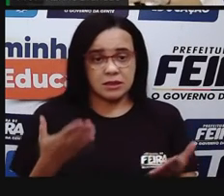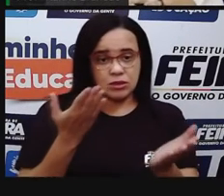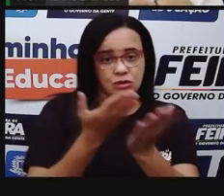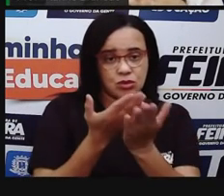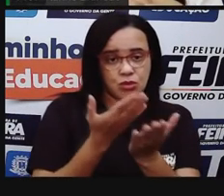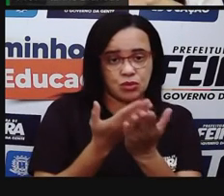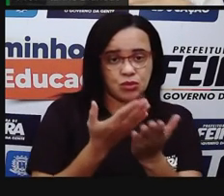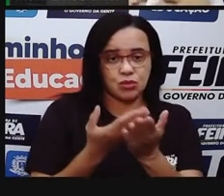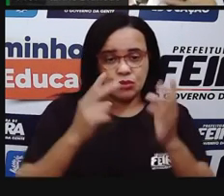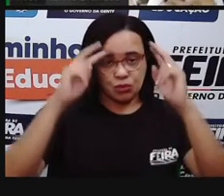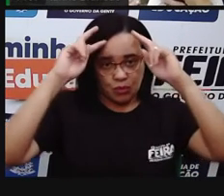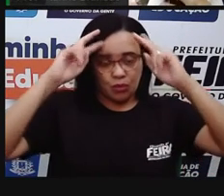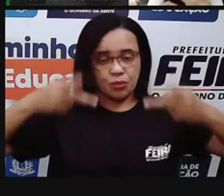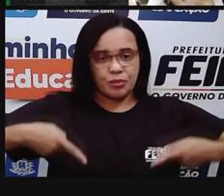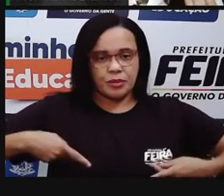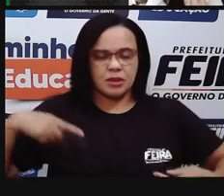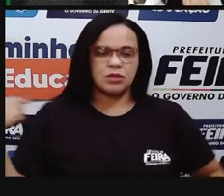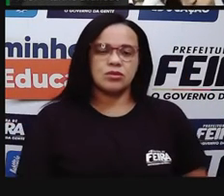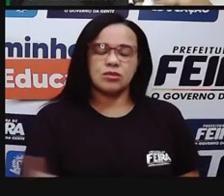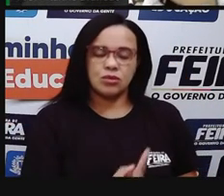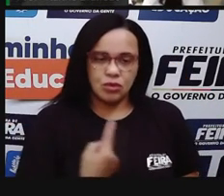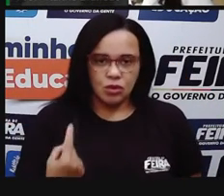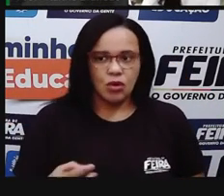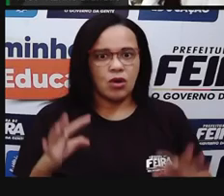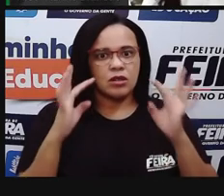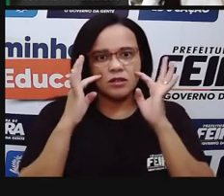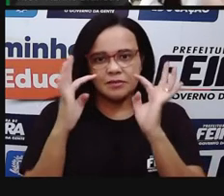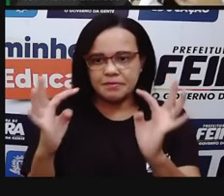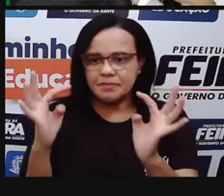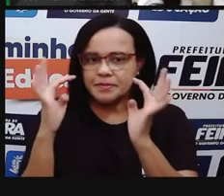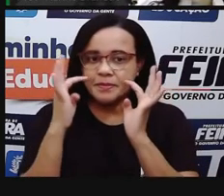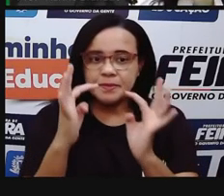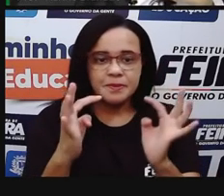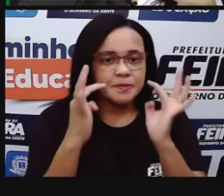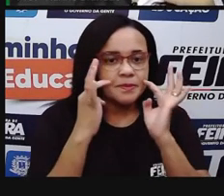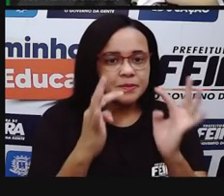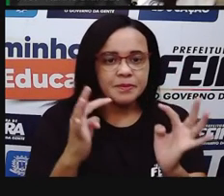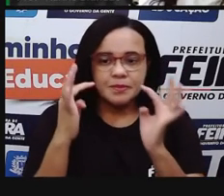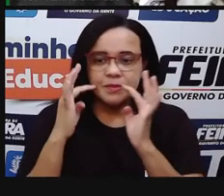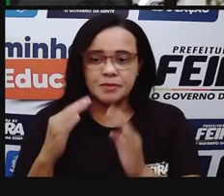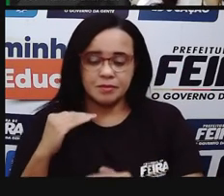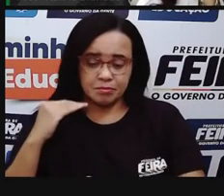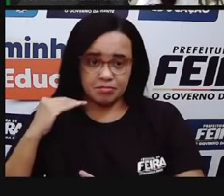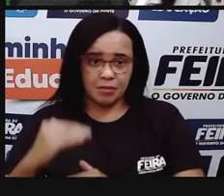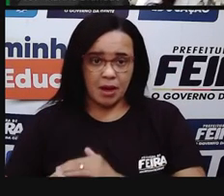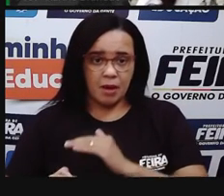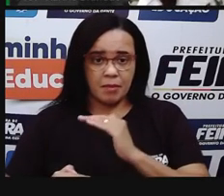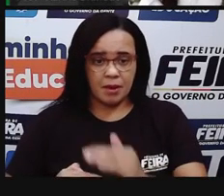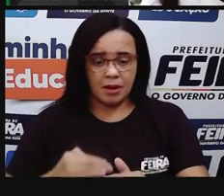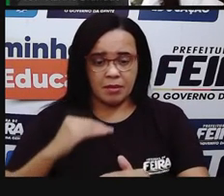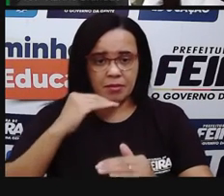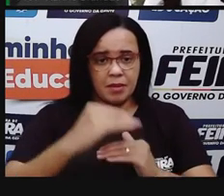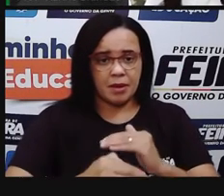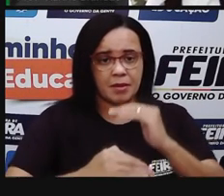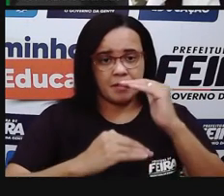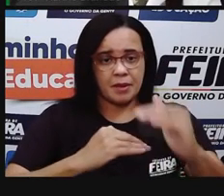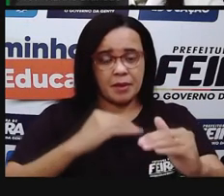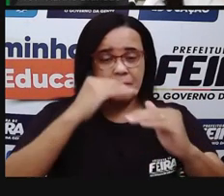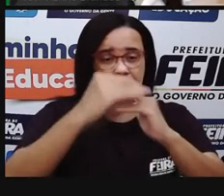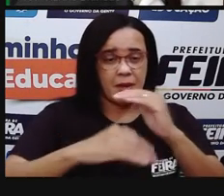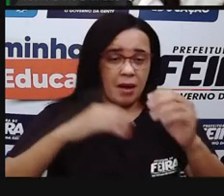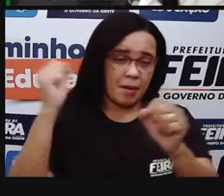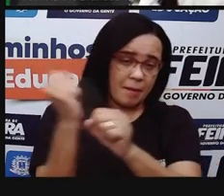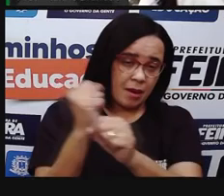nós conseguimos observar o quê? Que ao longo do tempo, para que nós, seres humanos, conseguíssemos estudar a